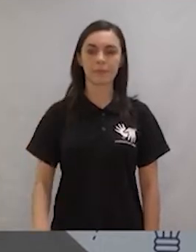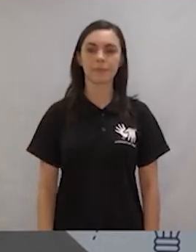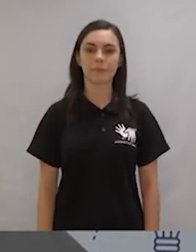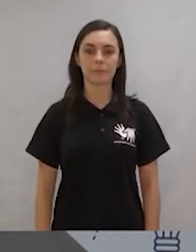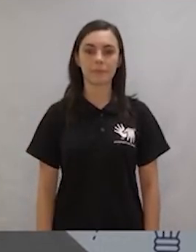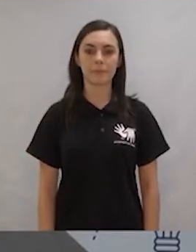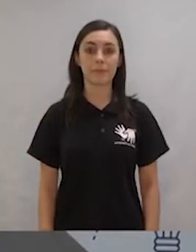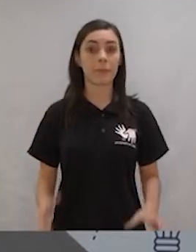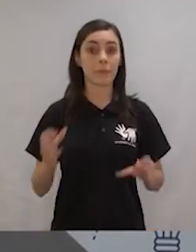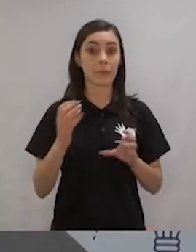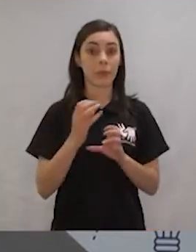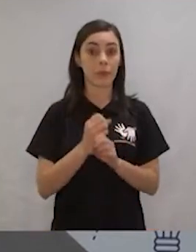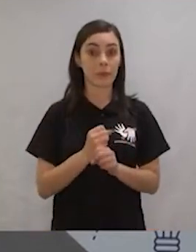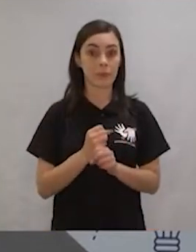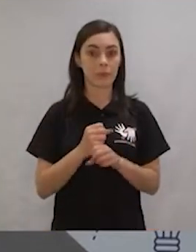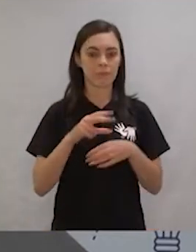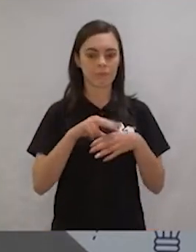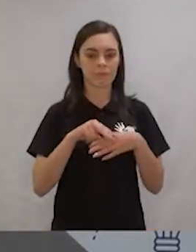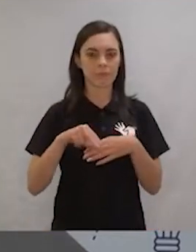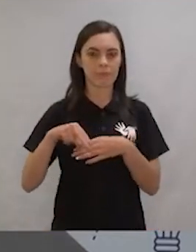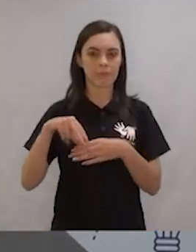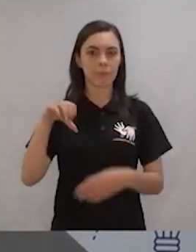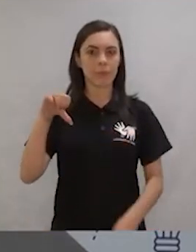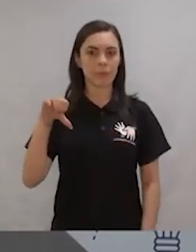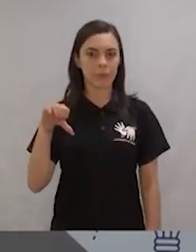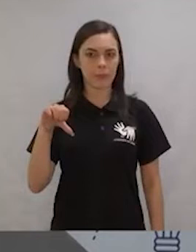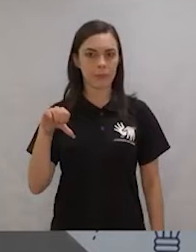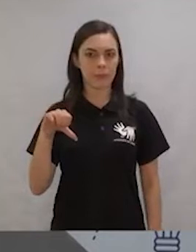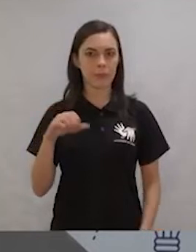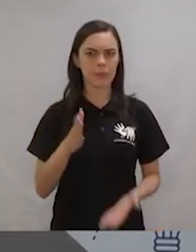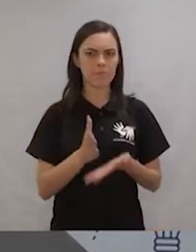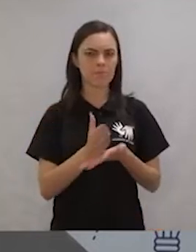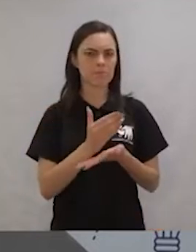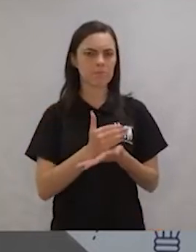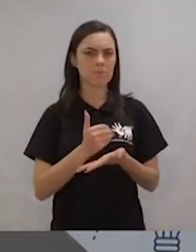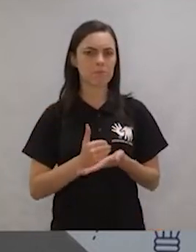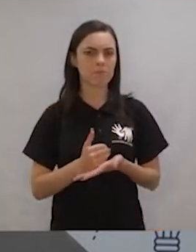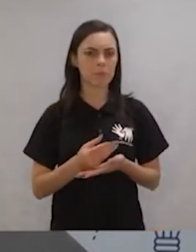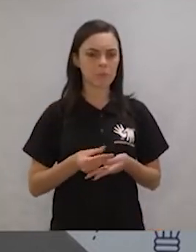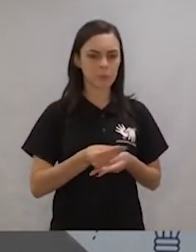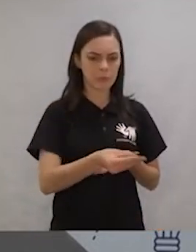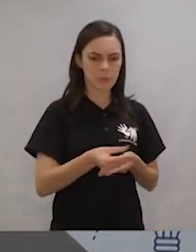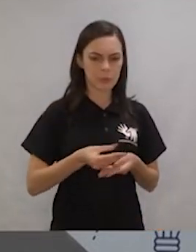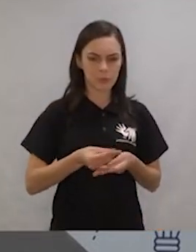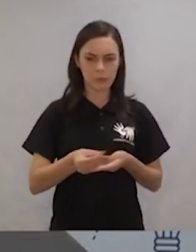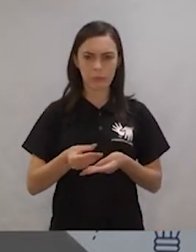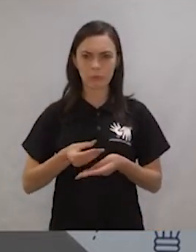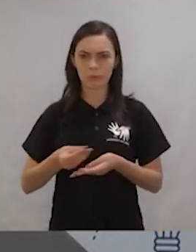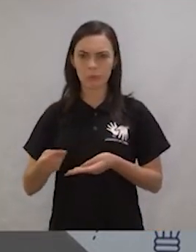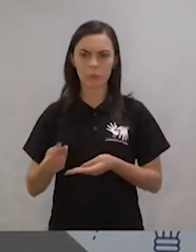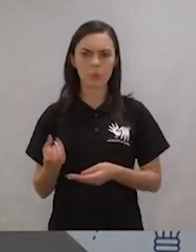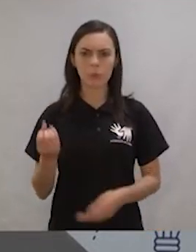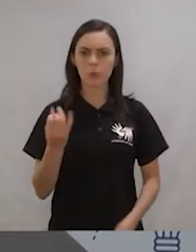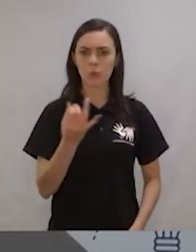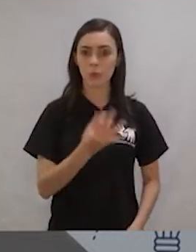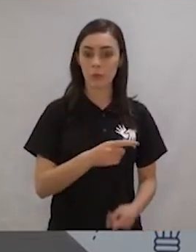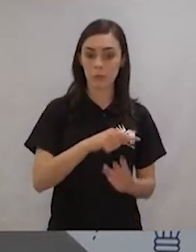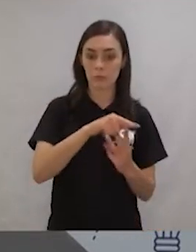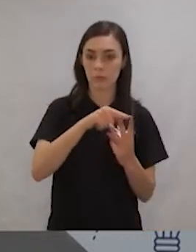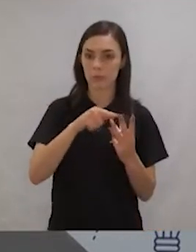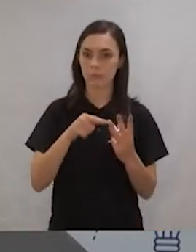9. Então eu tenho 9 grampos para distribuir,